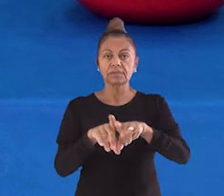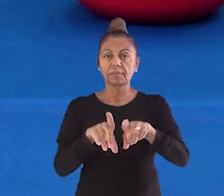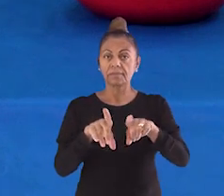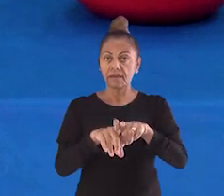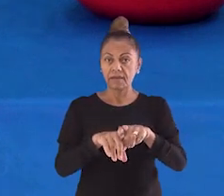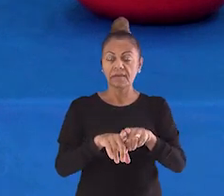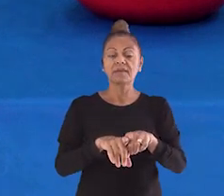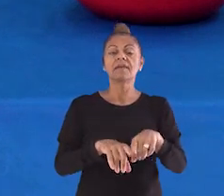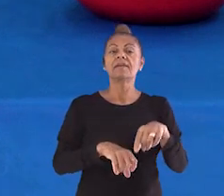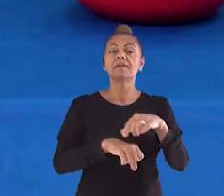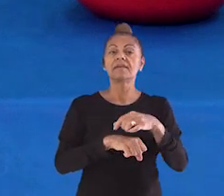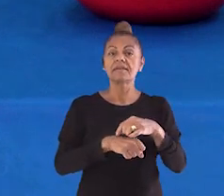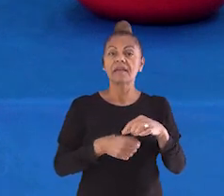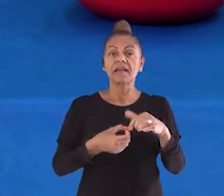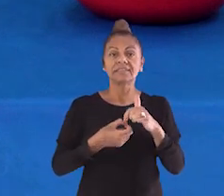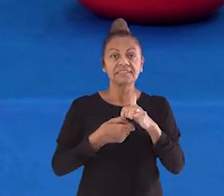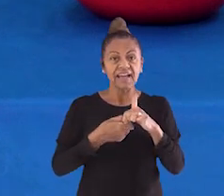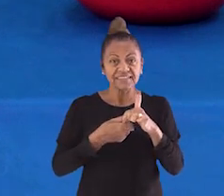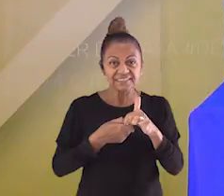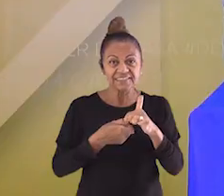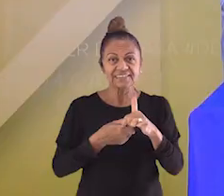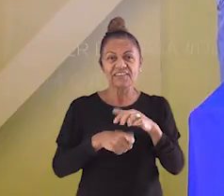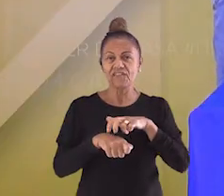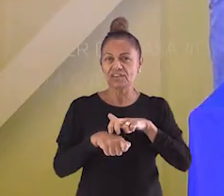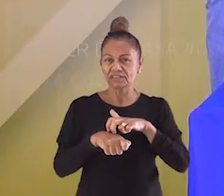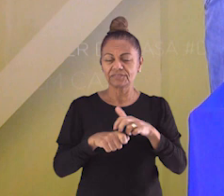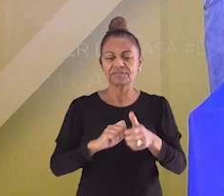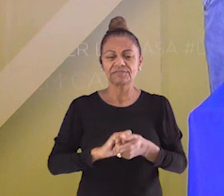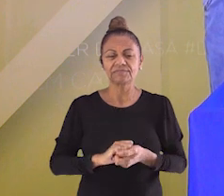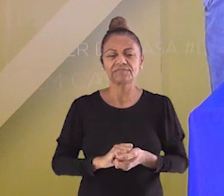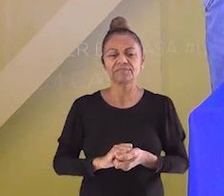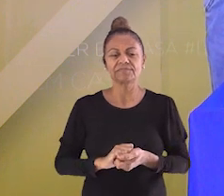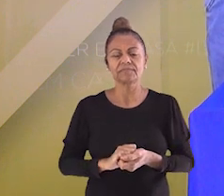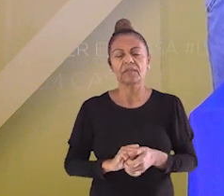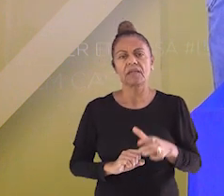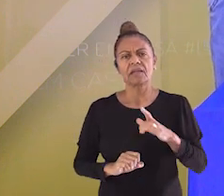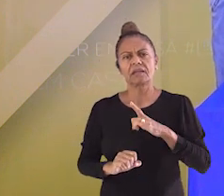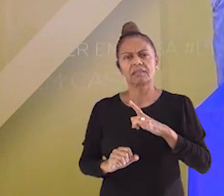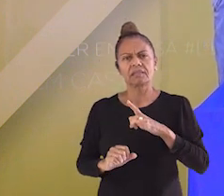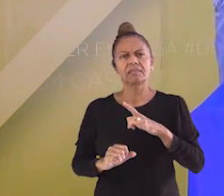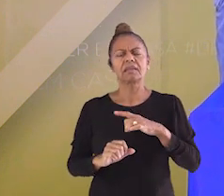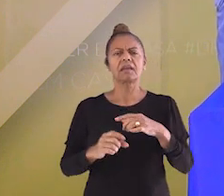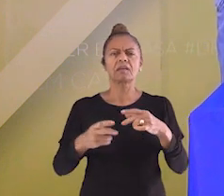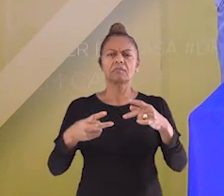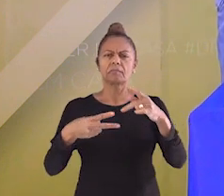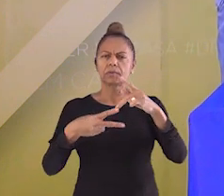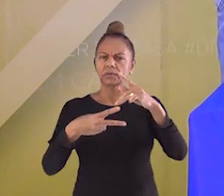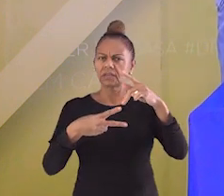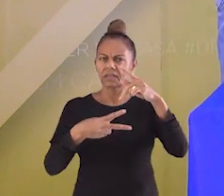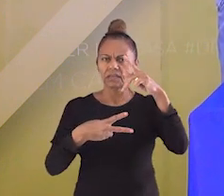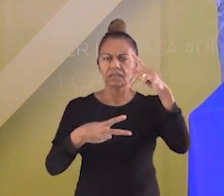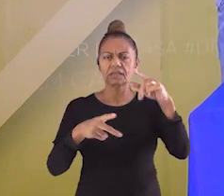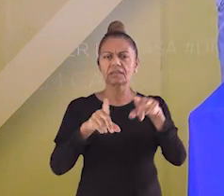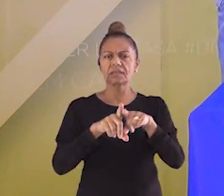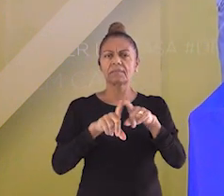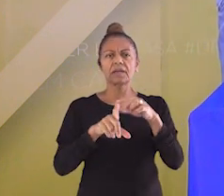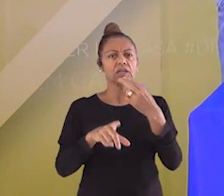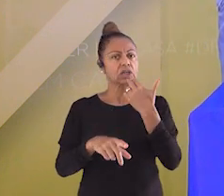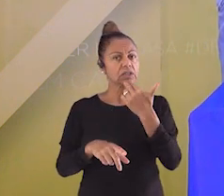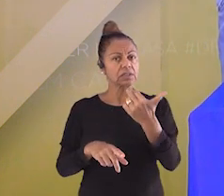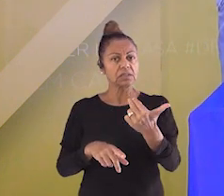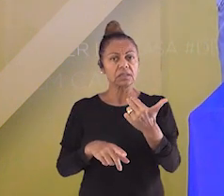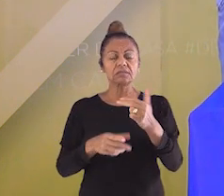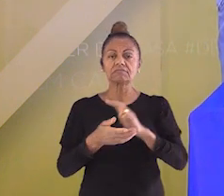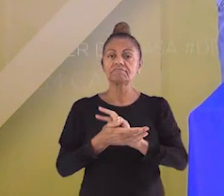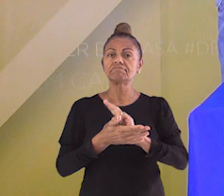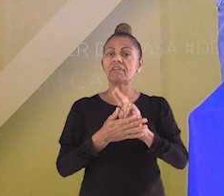como a gente falou, e as ervilhas. Então, é um prato que tem, no mínimo, 4 nutrientes. A gente tem, sim, proteína na ervilha,